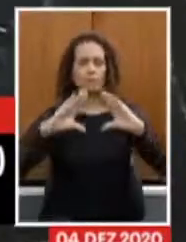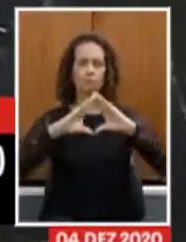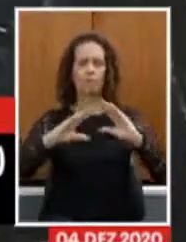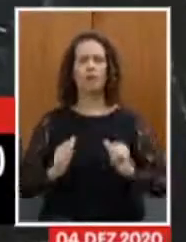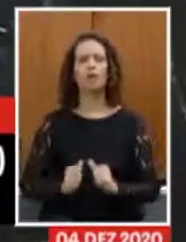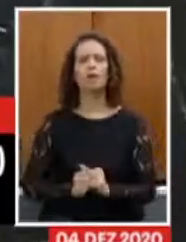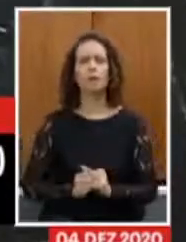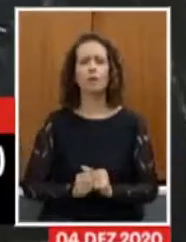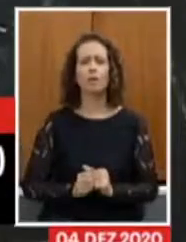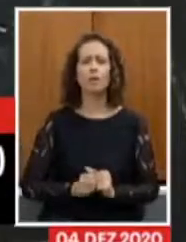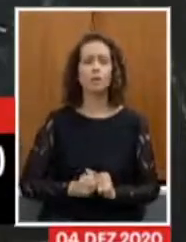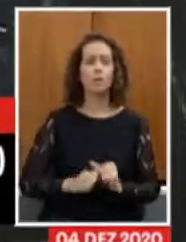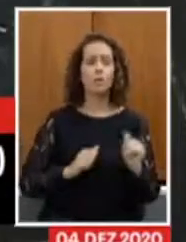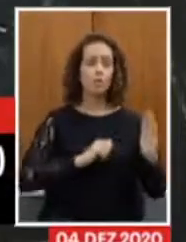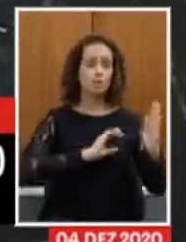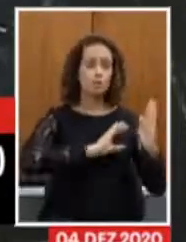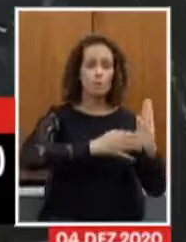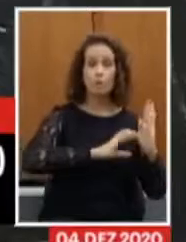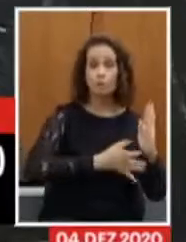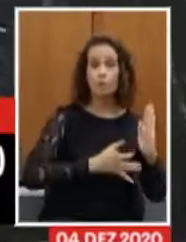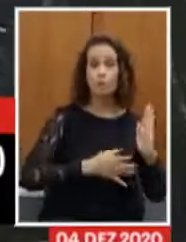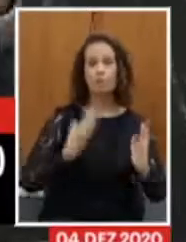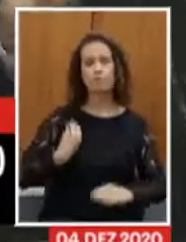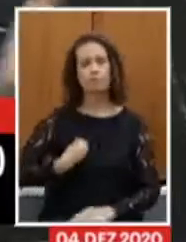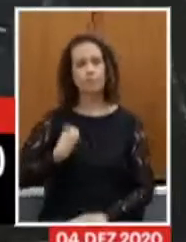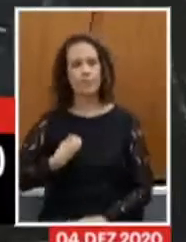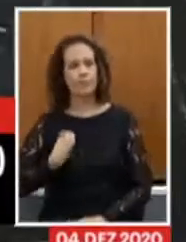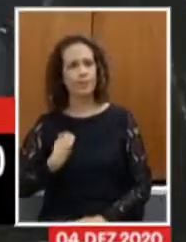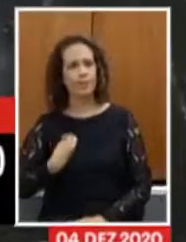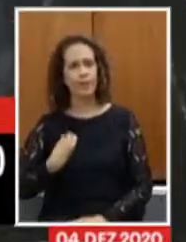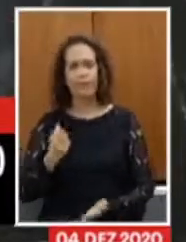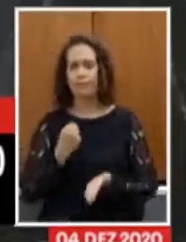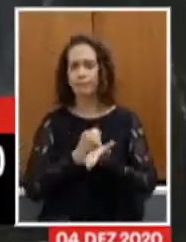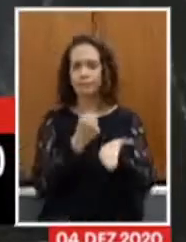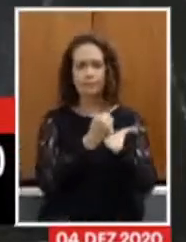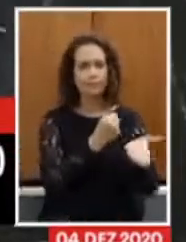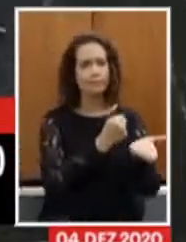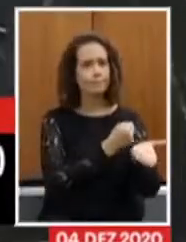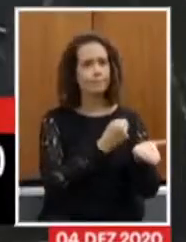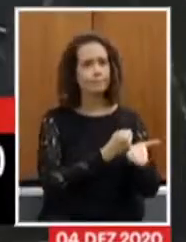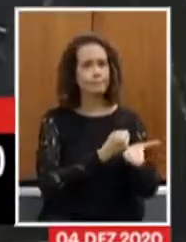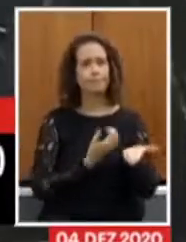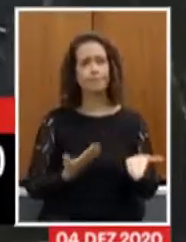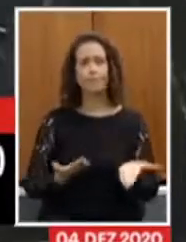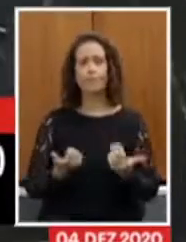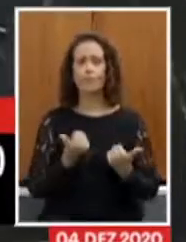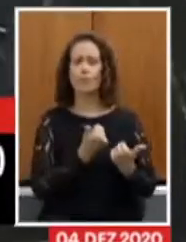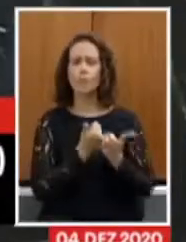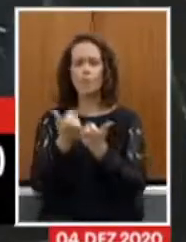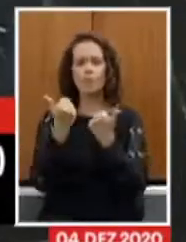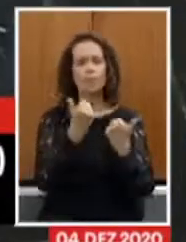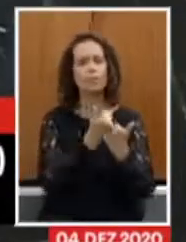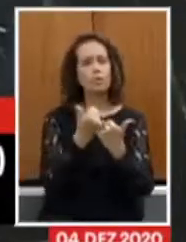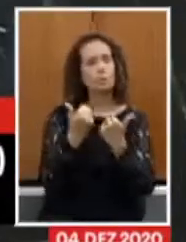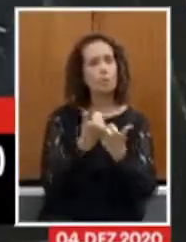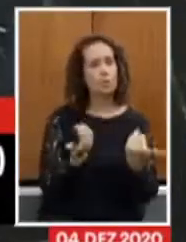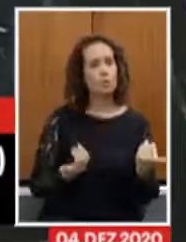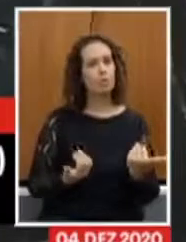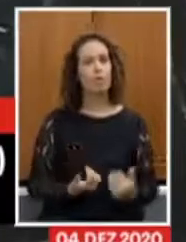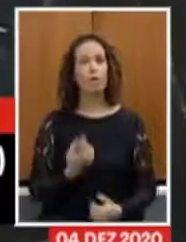partidos participaram, todos, sem exceção, e deram grandes contribuições. Ou seja, eu nunca vi um